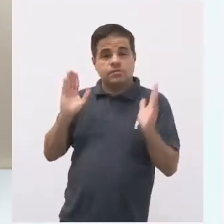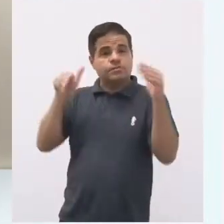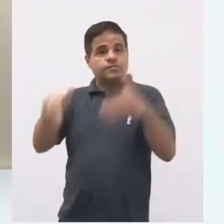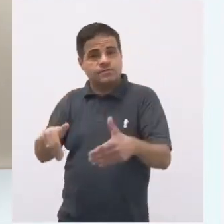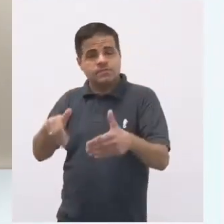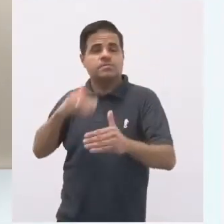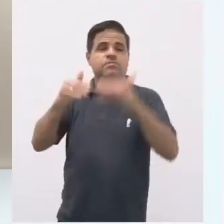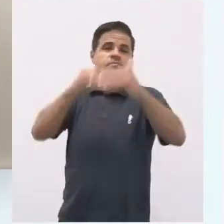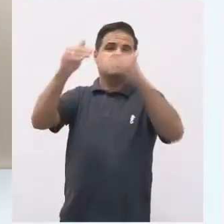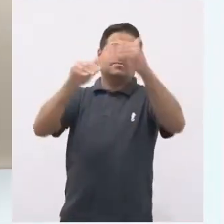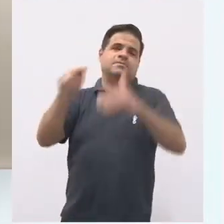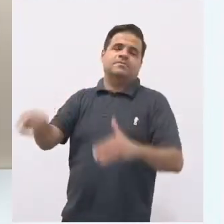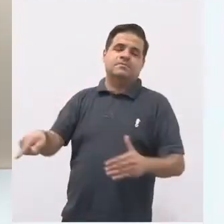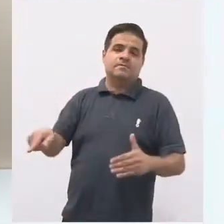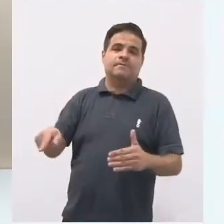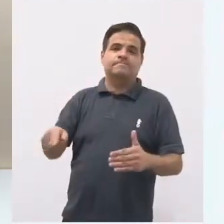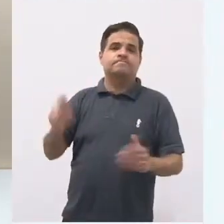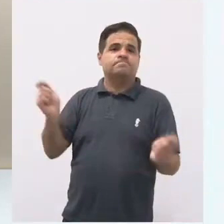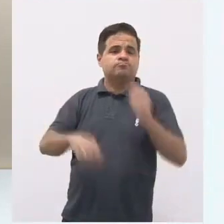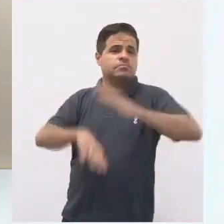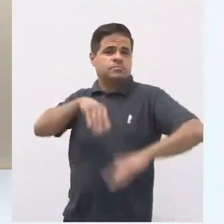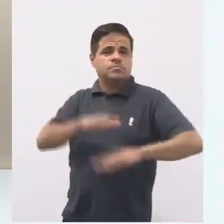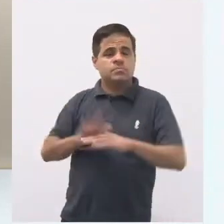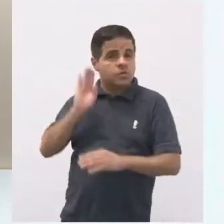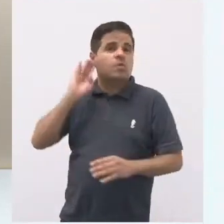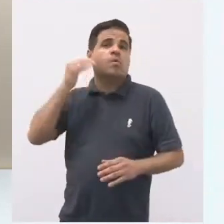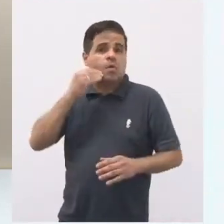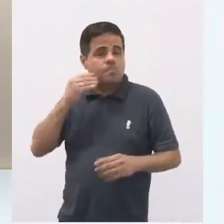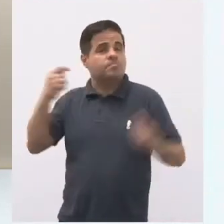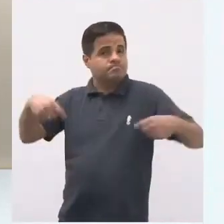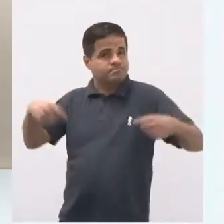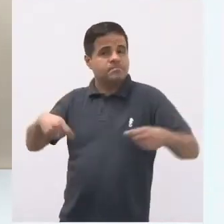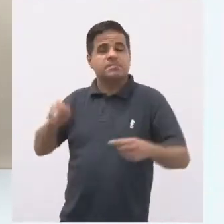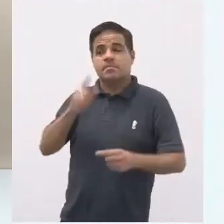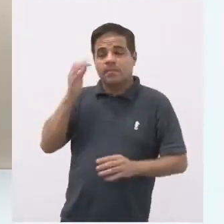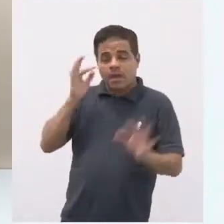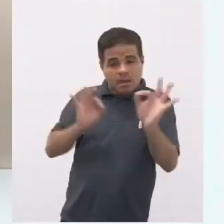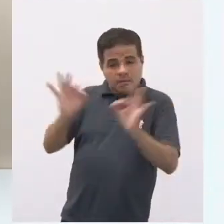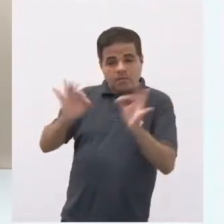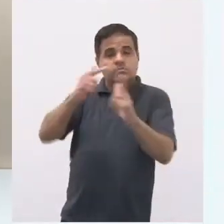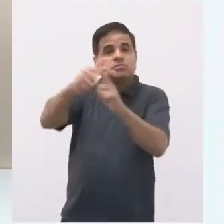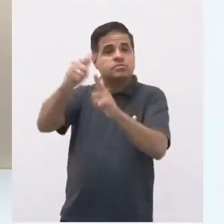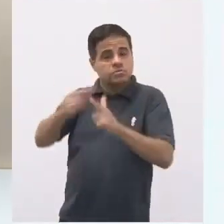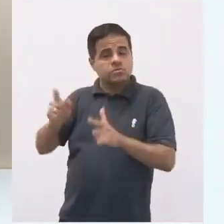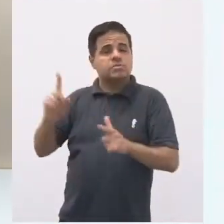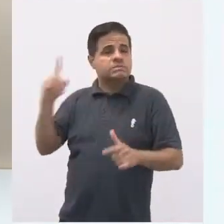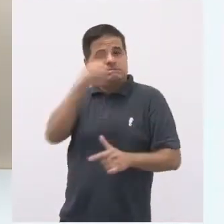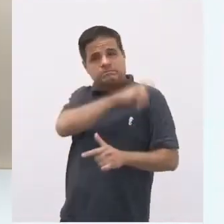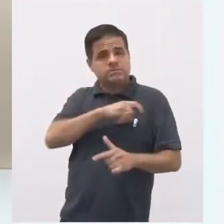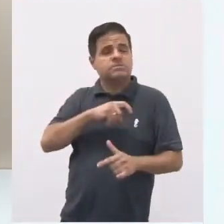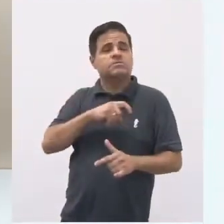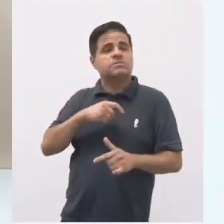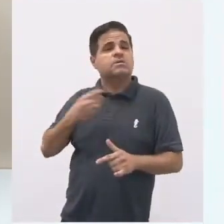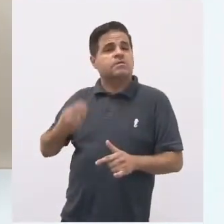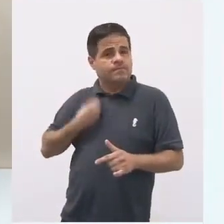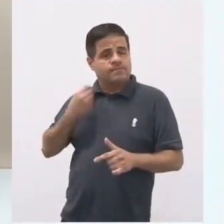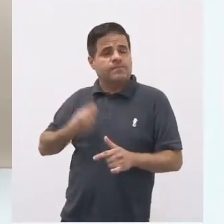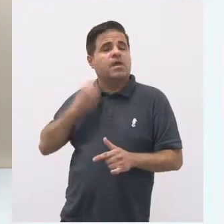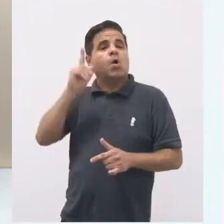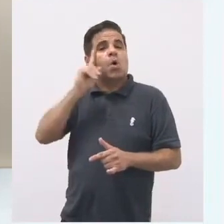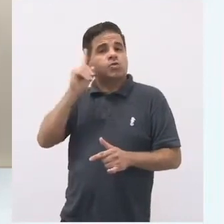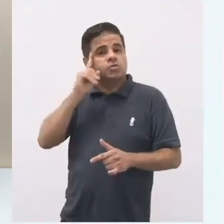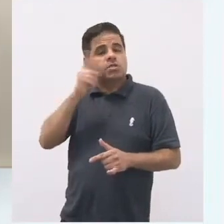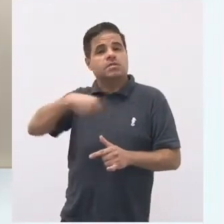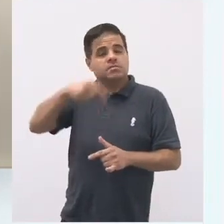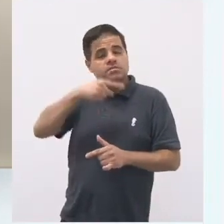para o desenvolvimento de competências necessárias para a resolução de problemas complexos, tanto da vida cotidiana